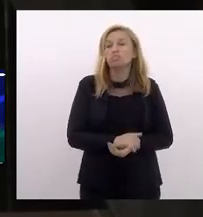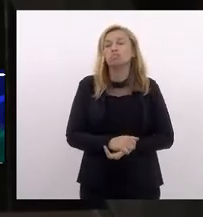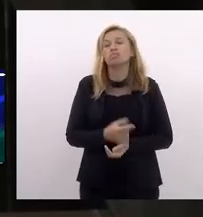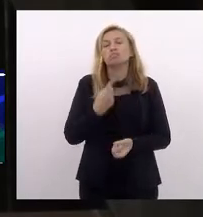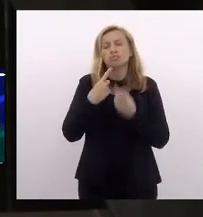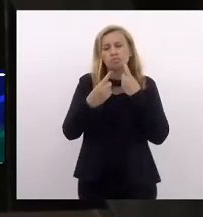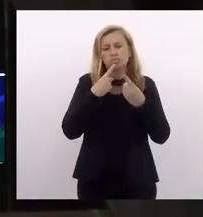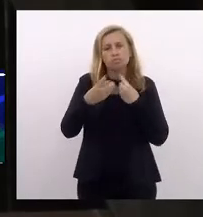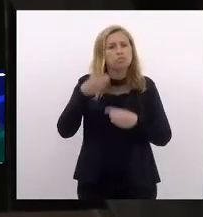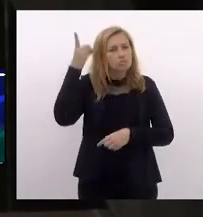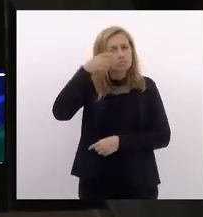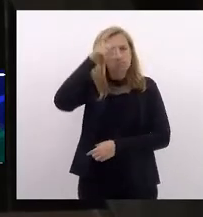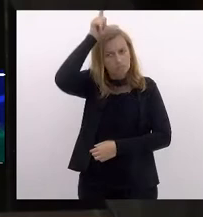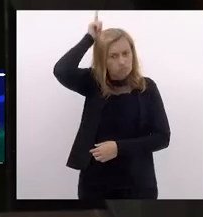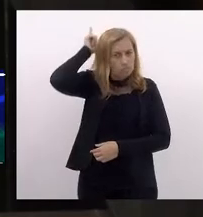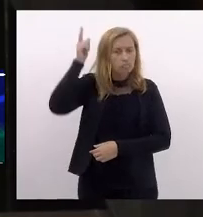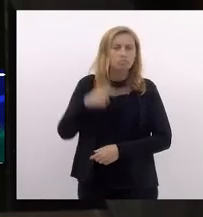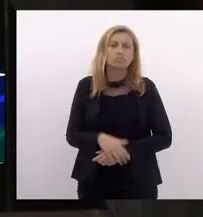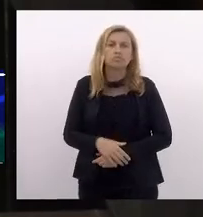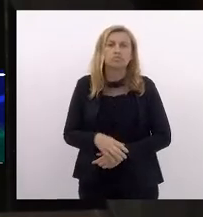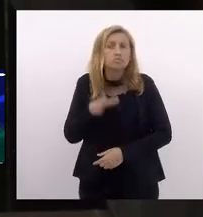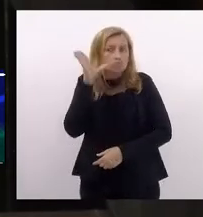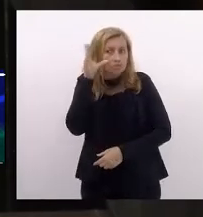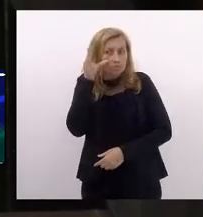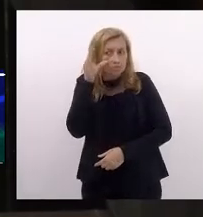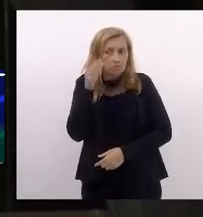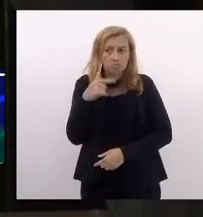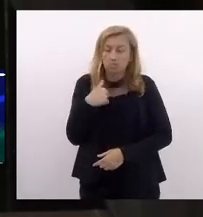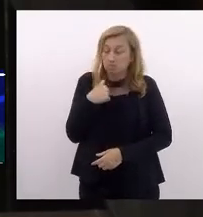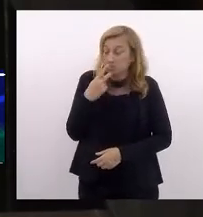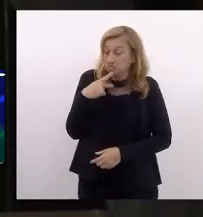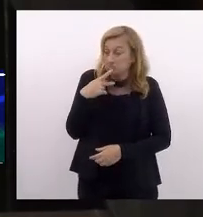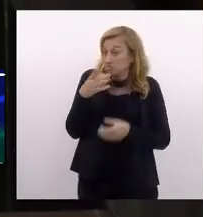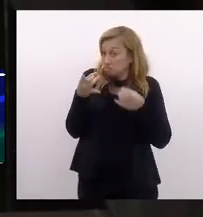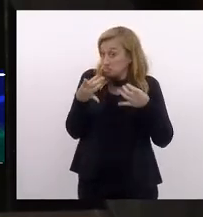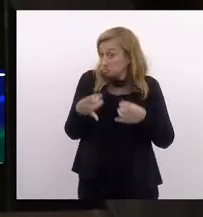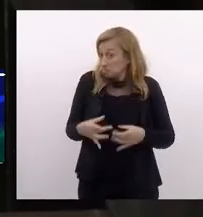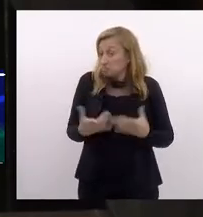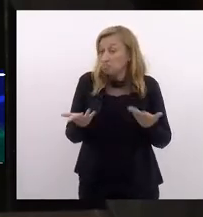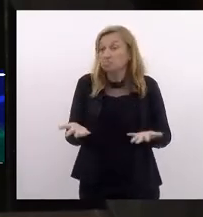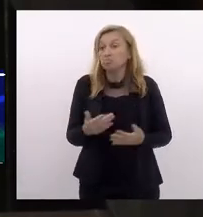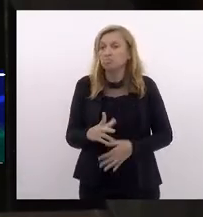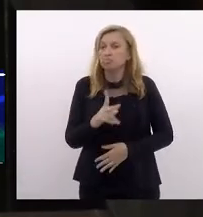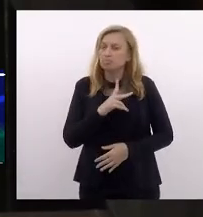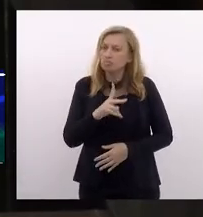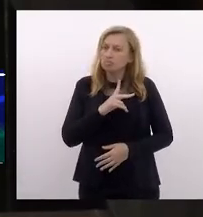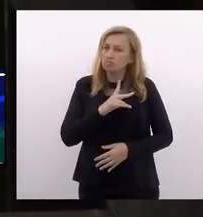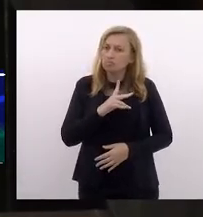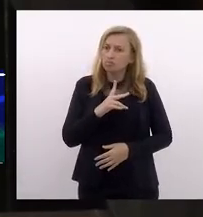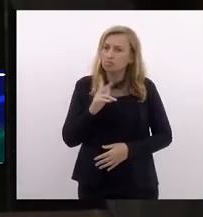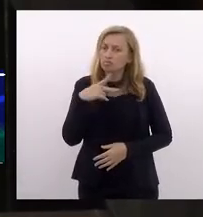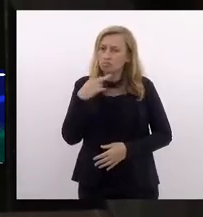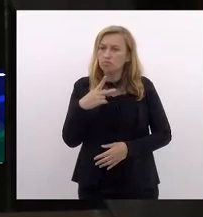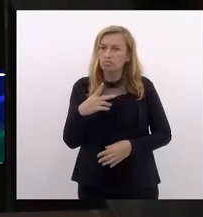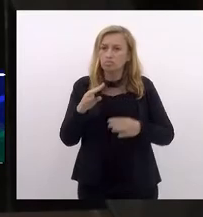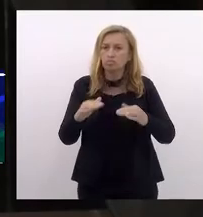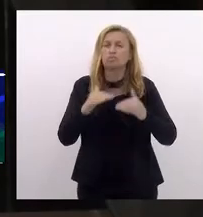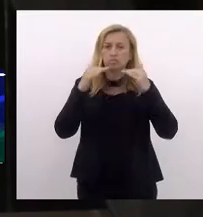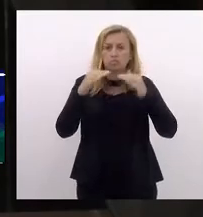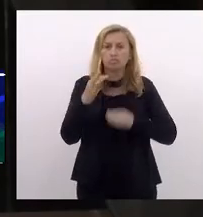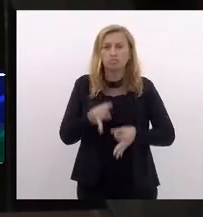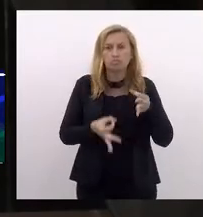um debate Deputado Luiz Paulo tem o debate É sim curioso pelo Valquíria talhar em relação ao próprio parecer do Tribunal de Contas do Estado